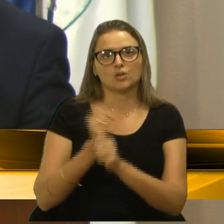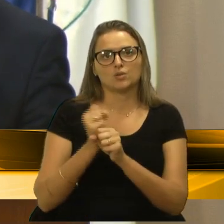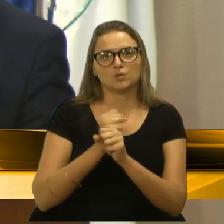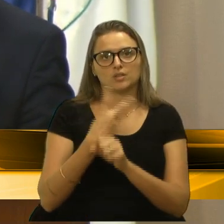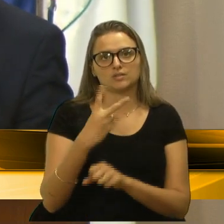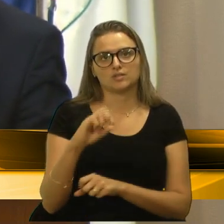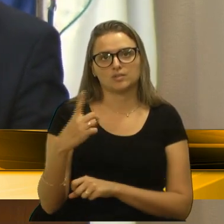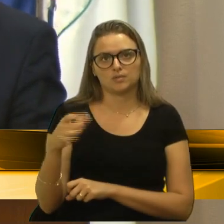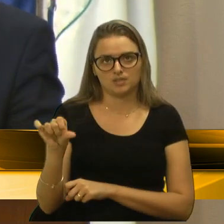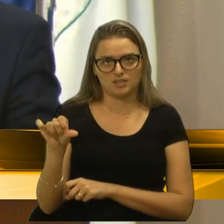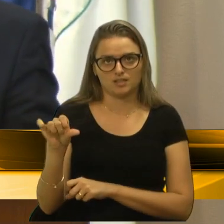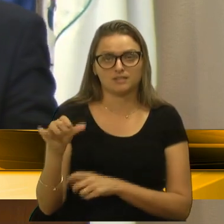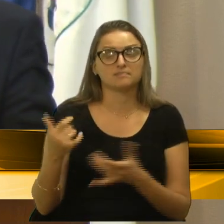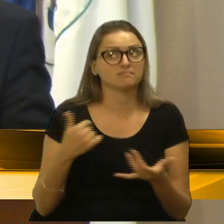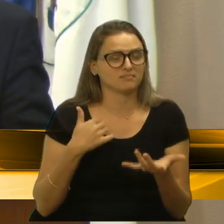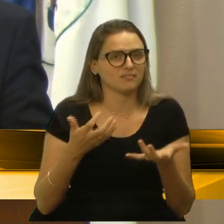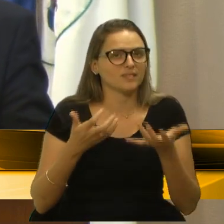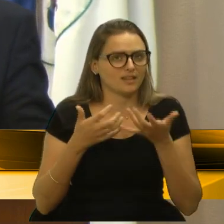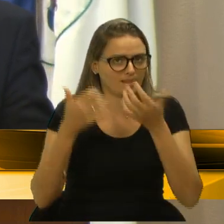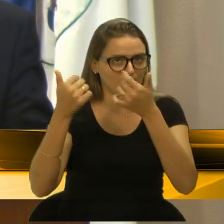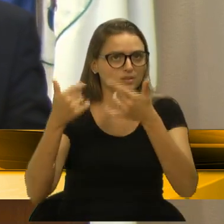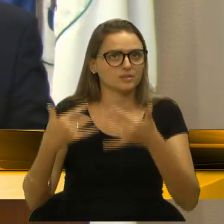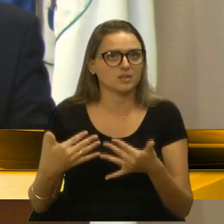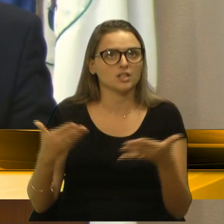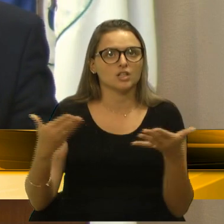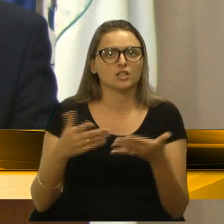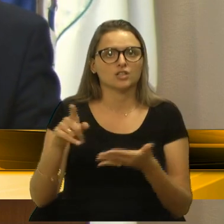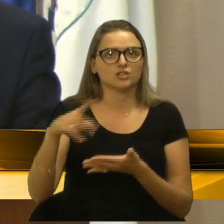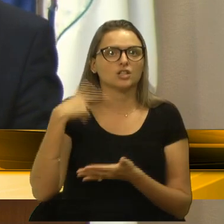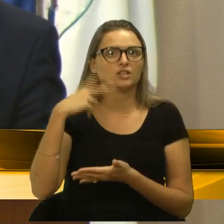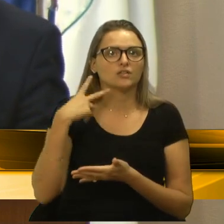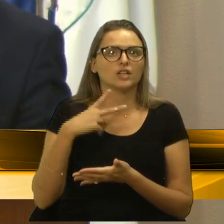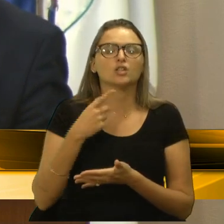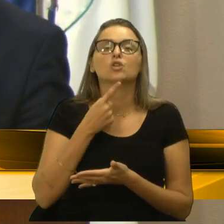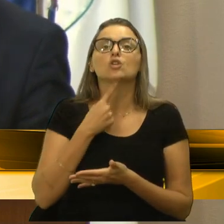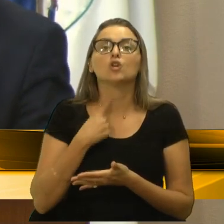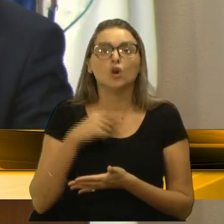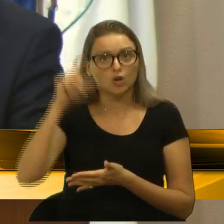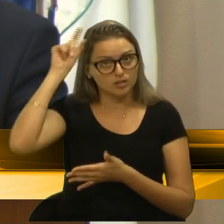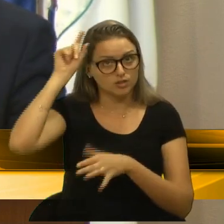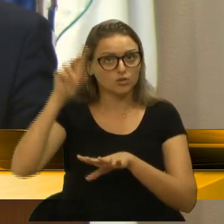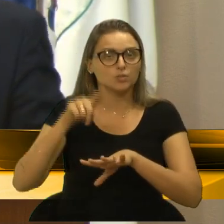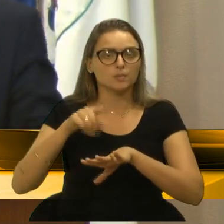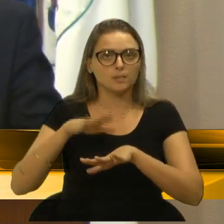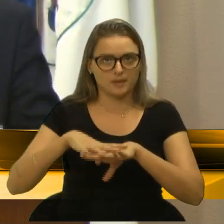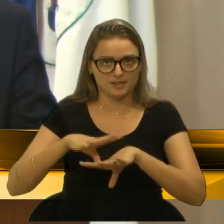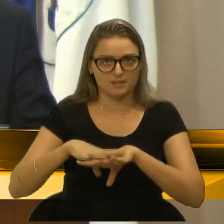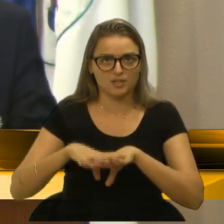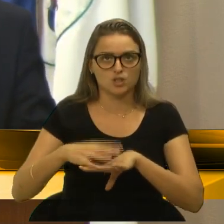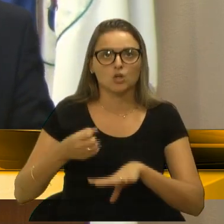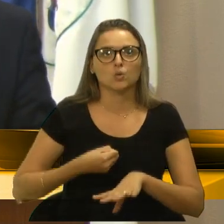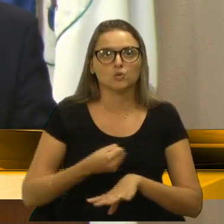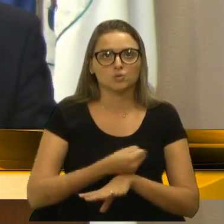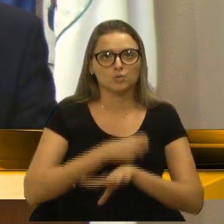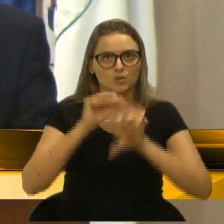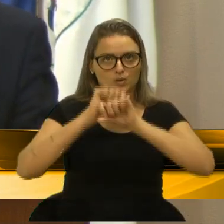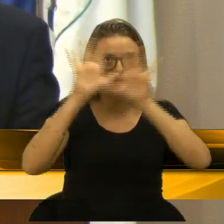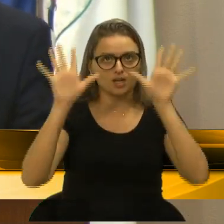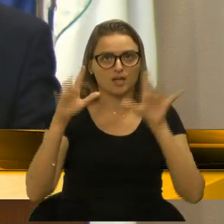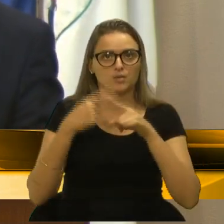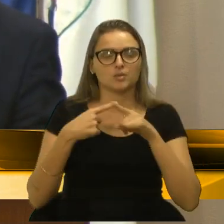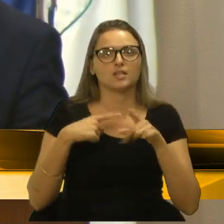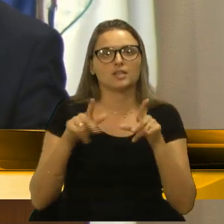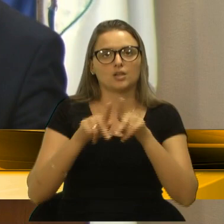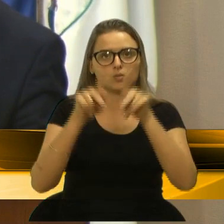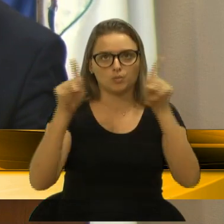2019. Então, eu quero deixar, já que o vereador gosta de matemática, esses números bem precisos, porque isso está no portal da